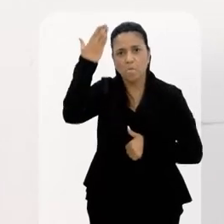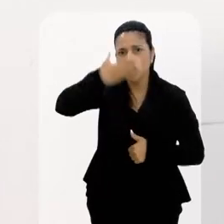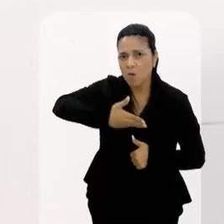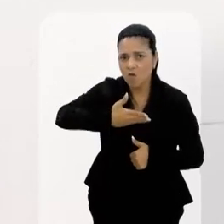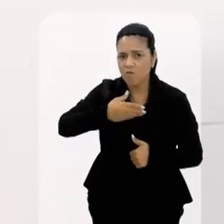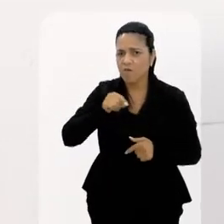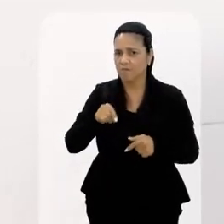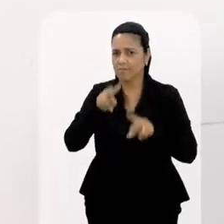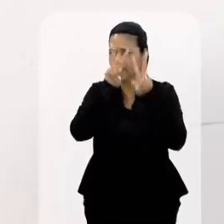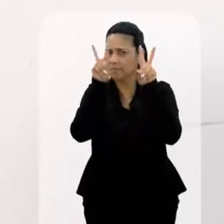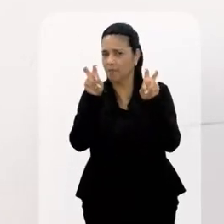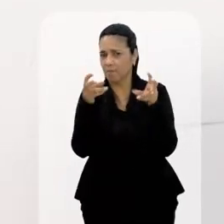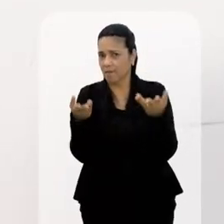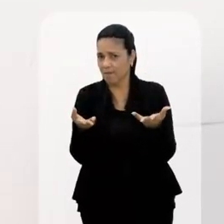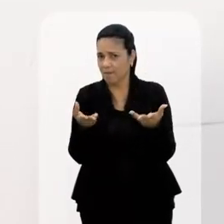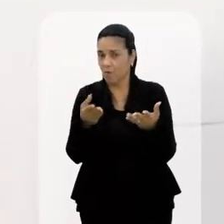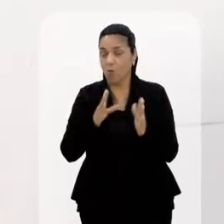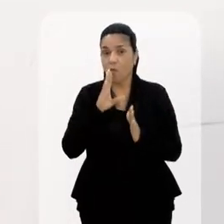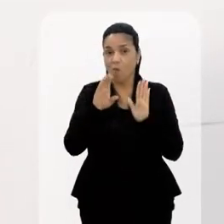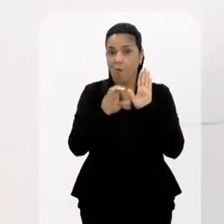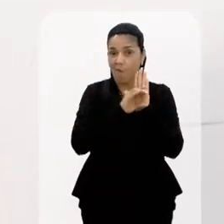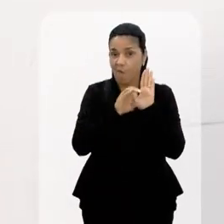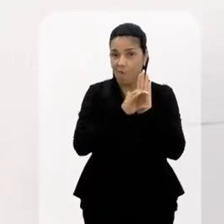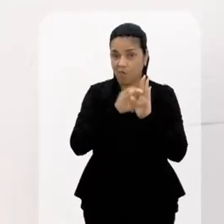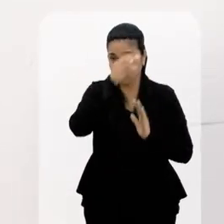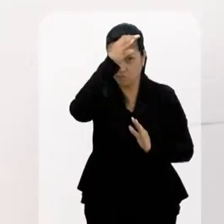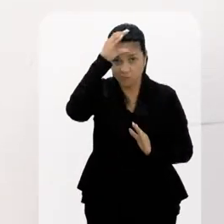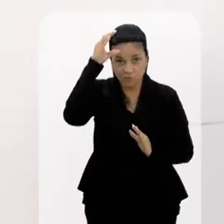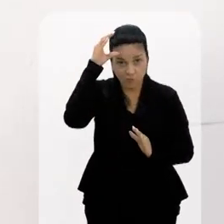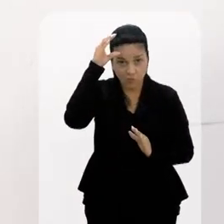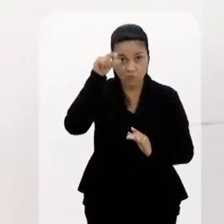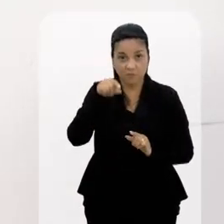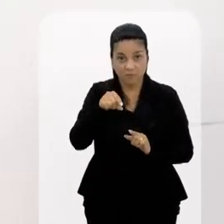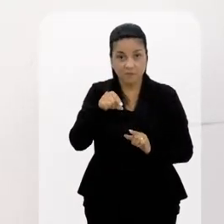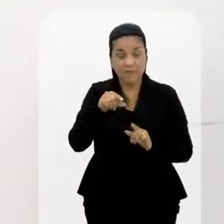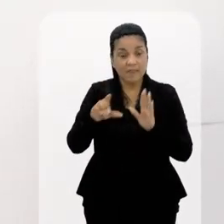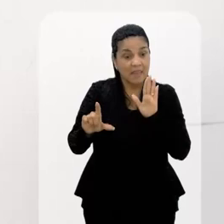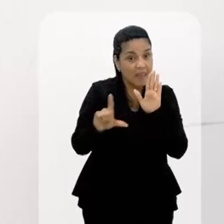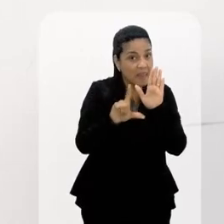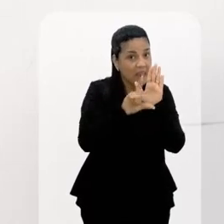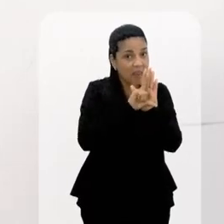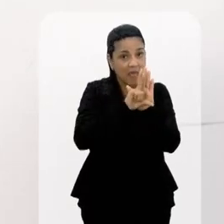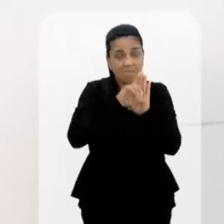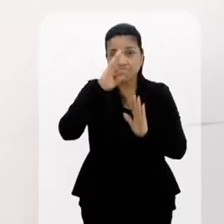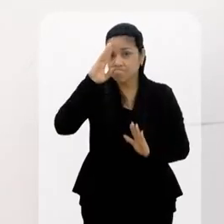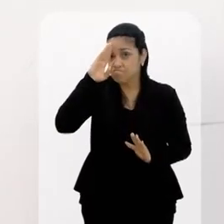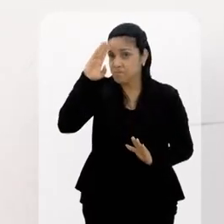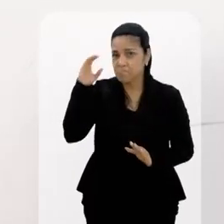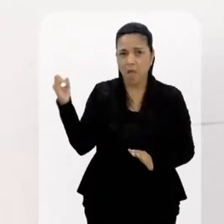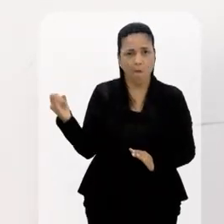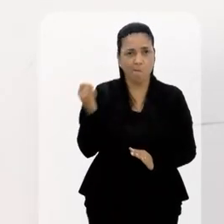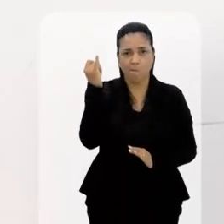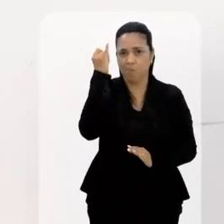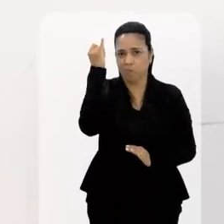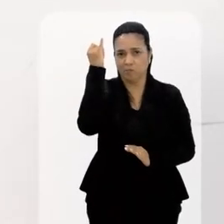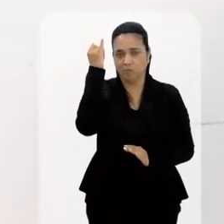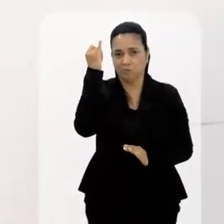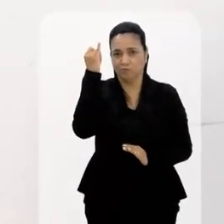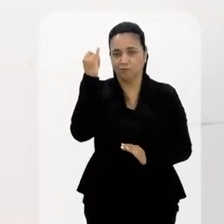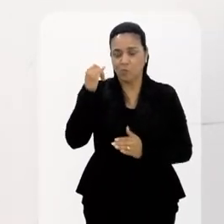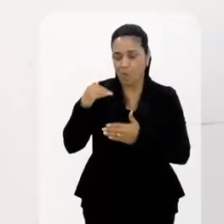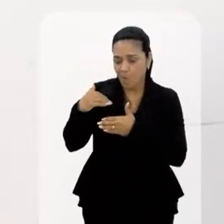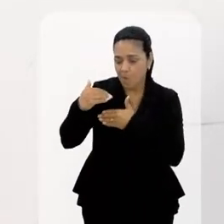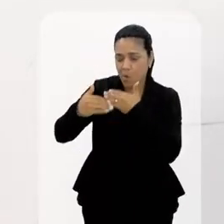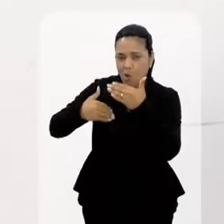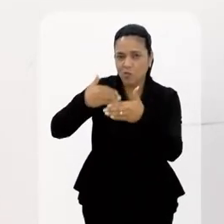Prova, que a gente até falou aqui, que o Código de Defesa do Consumidor é considerado uma das leis mais importantes e que veio